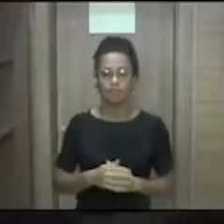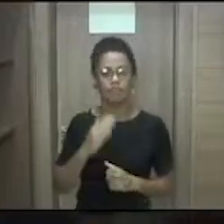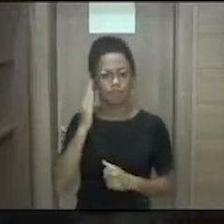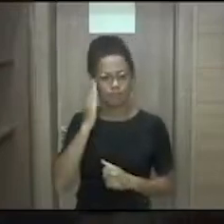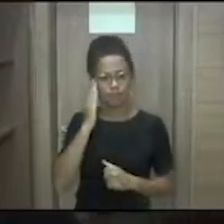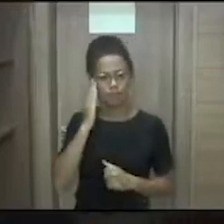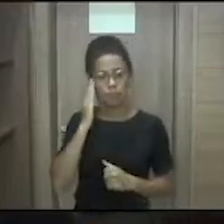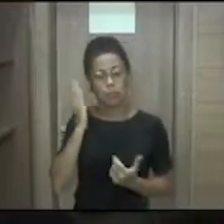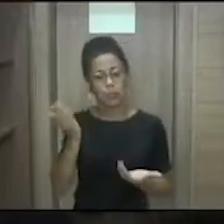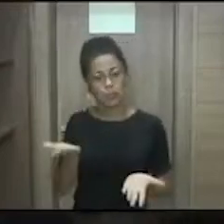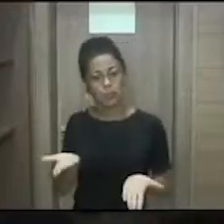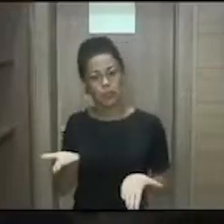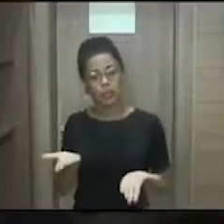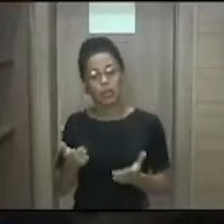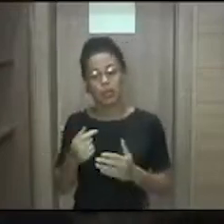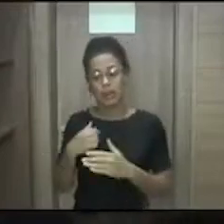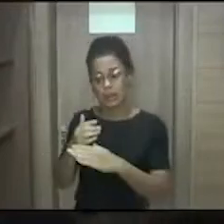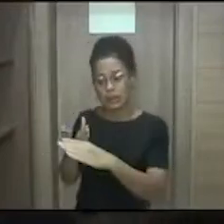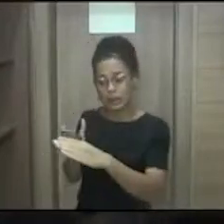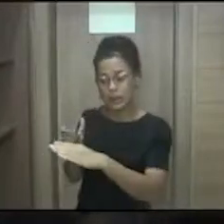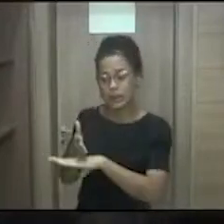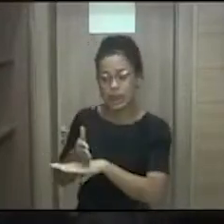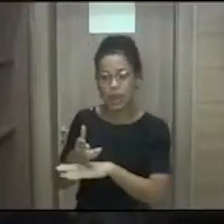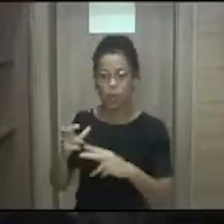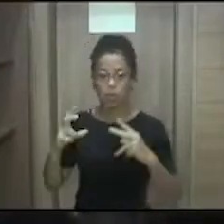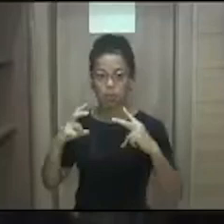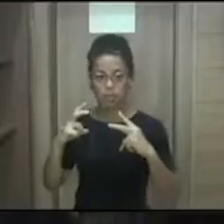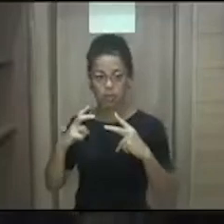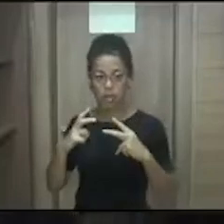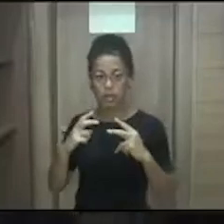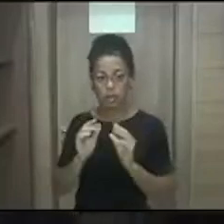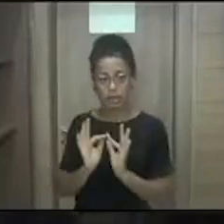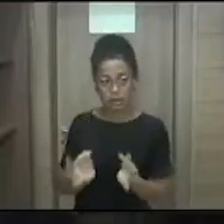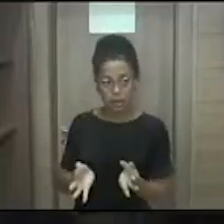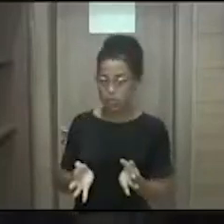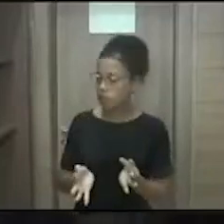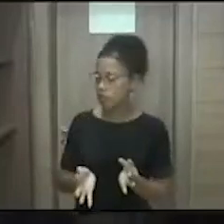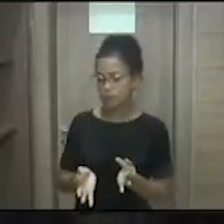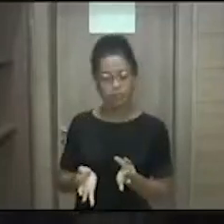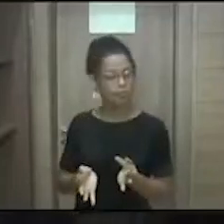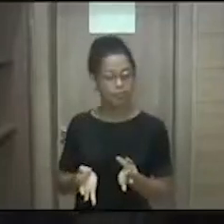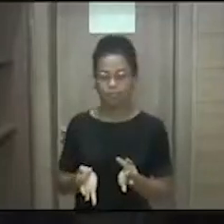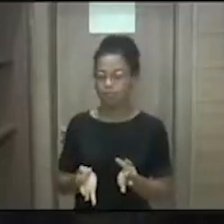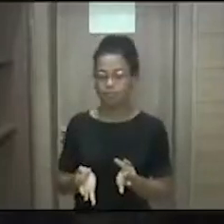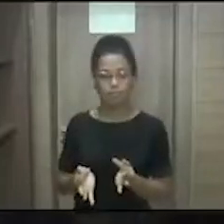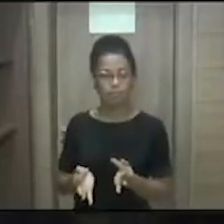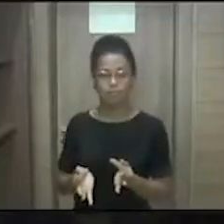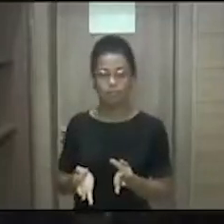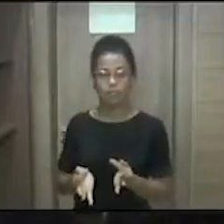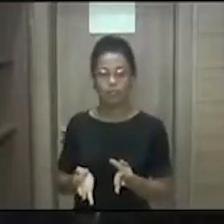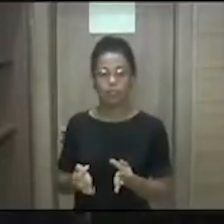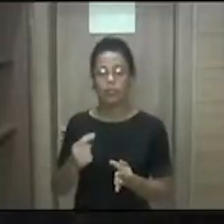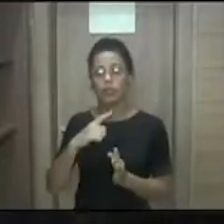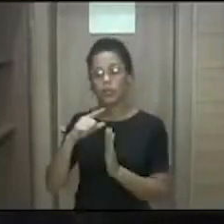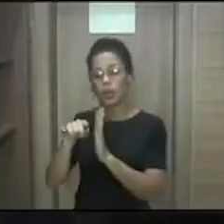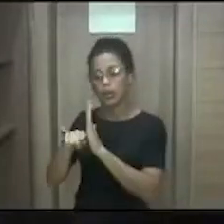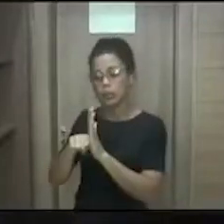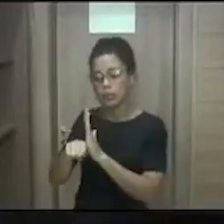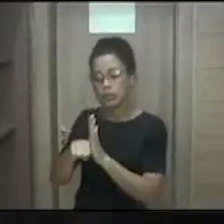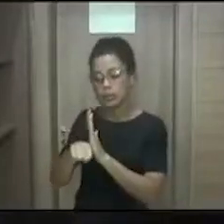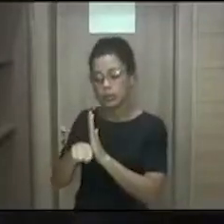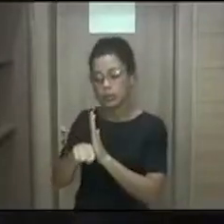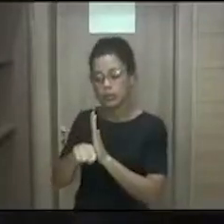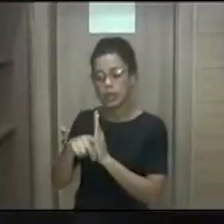Então, assim, acessar o setor privado não é simples, mas eu penso que nessa pesquisa a gente teve uma relativa facilidade, não